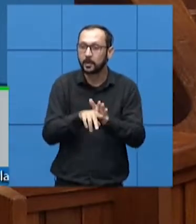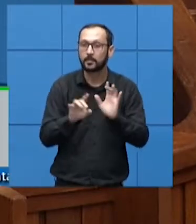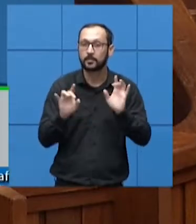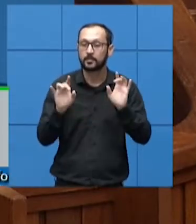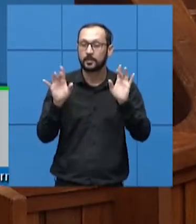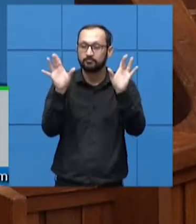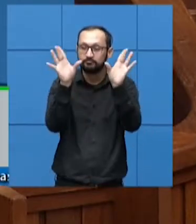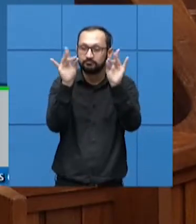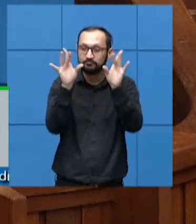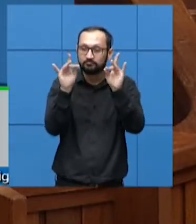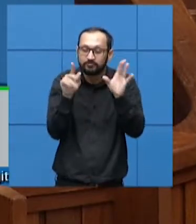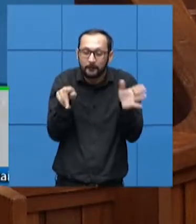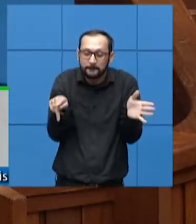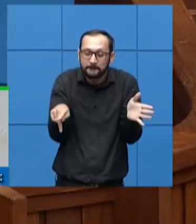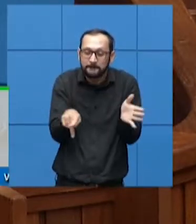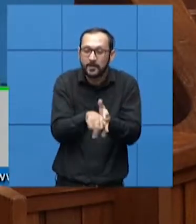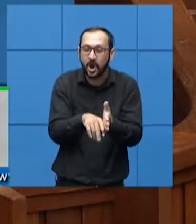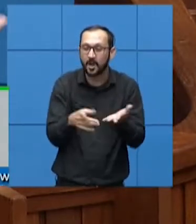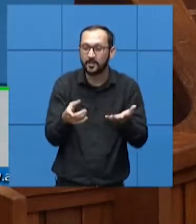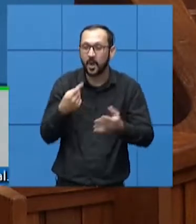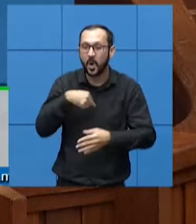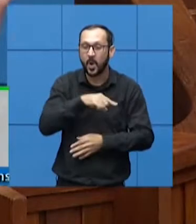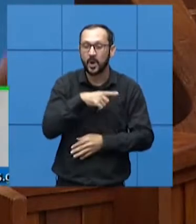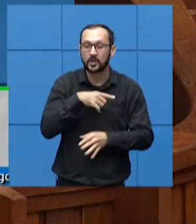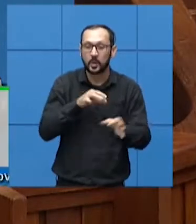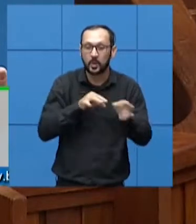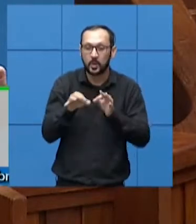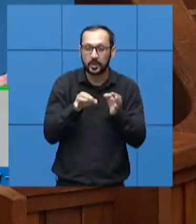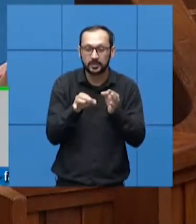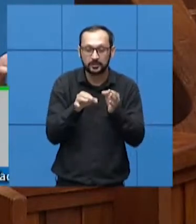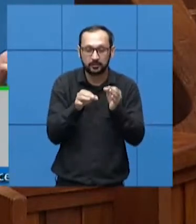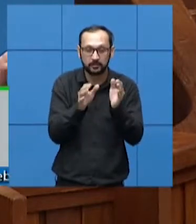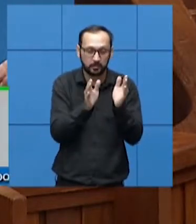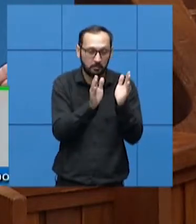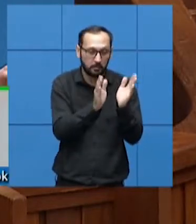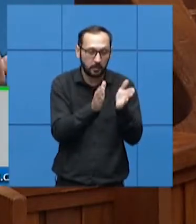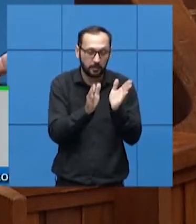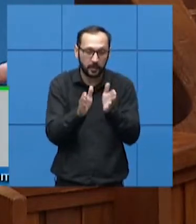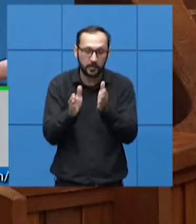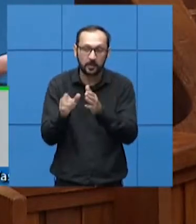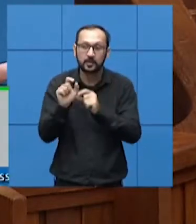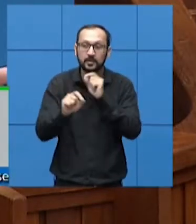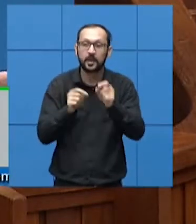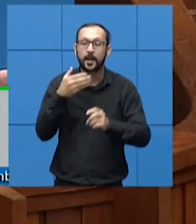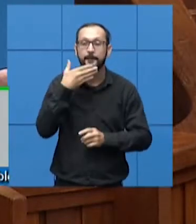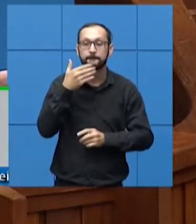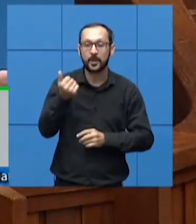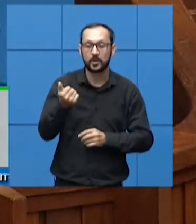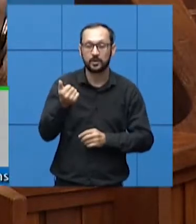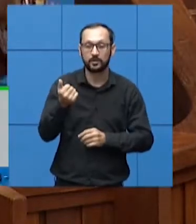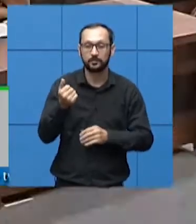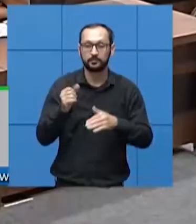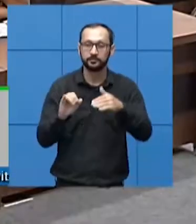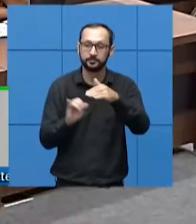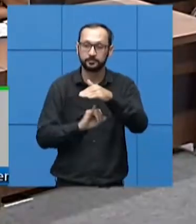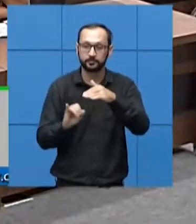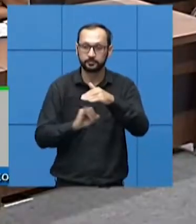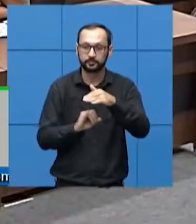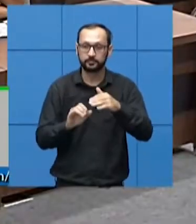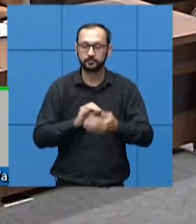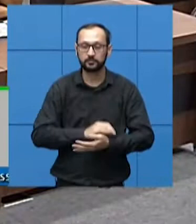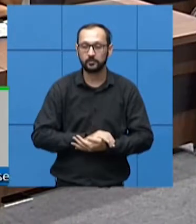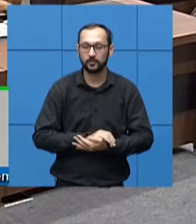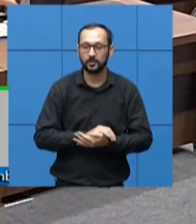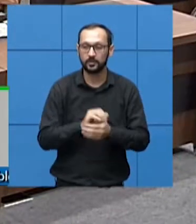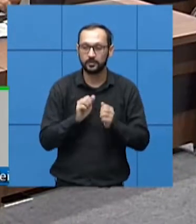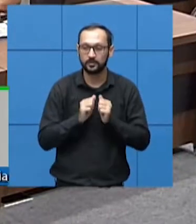também e necessidades, e nós traçamos um desenho do que seria melhor para uma instituição especializada, junto